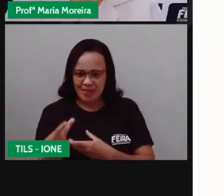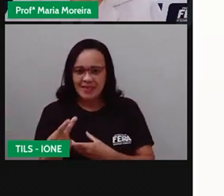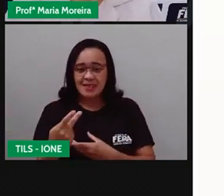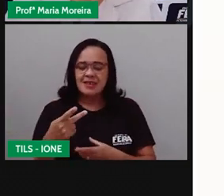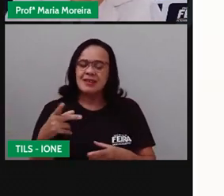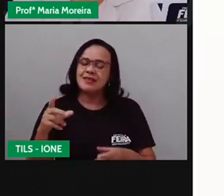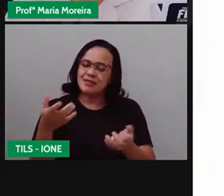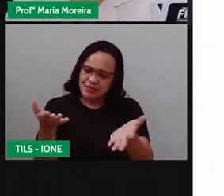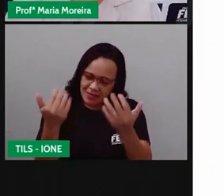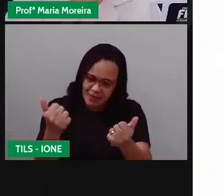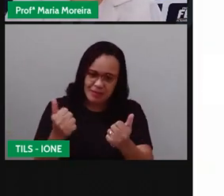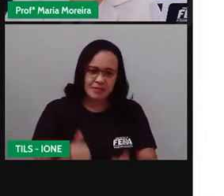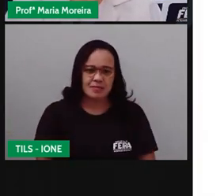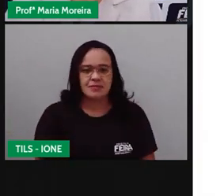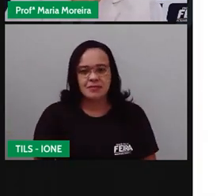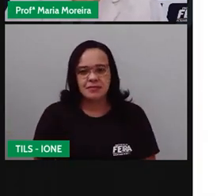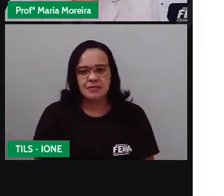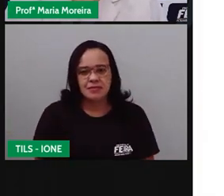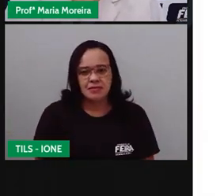aqui.